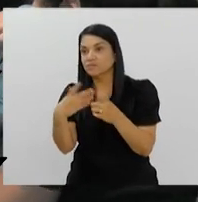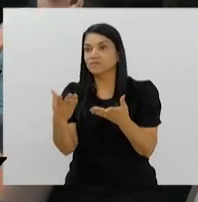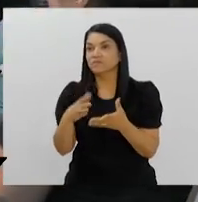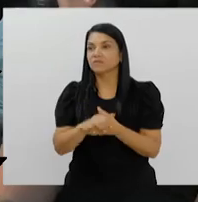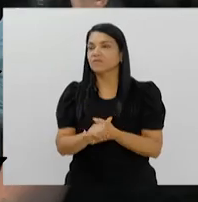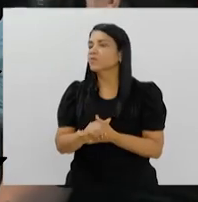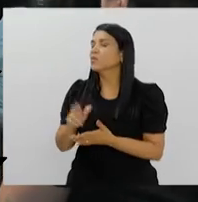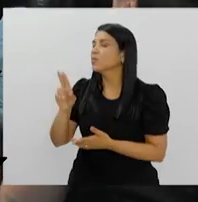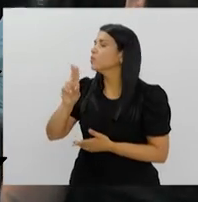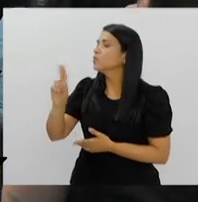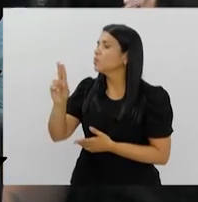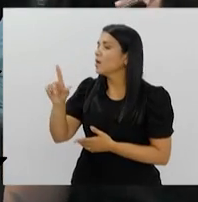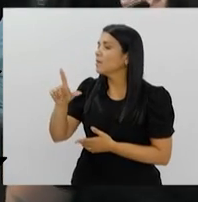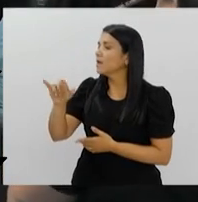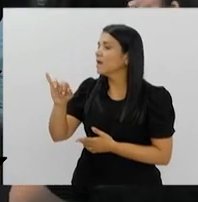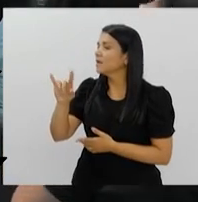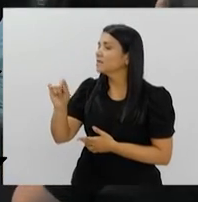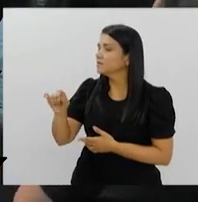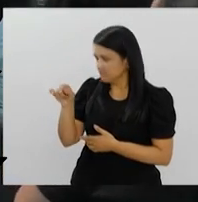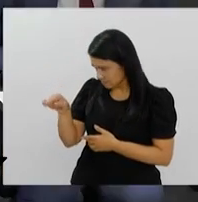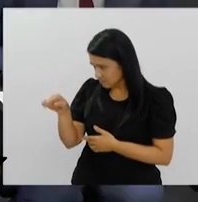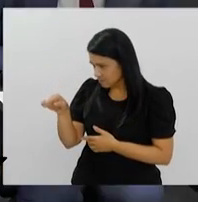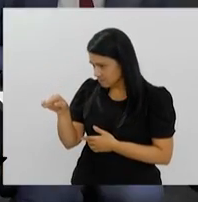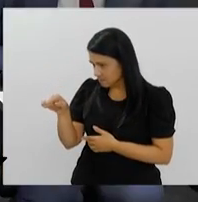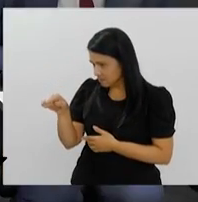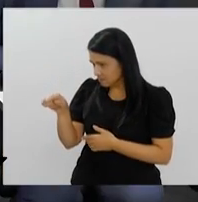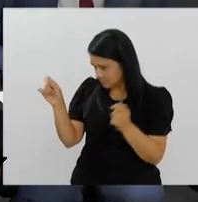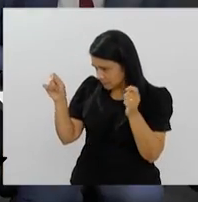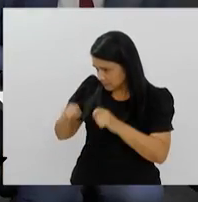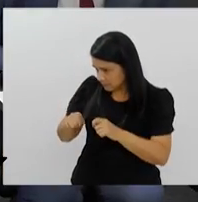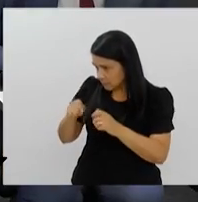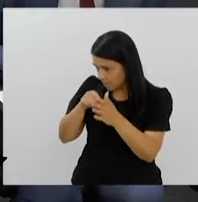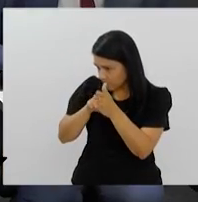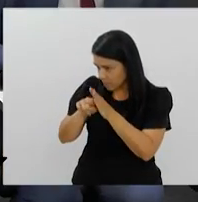nome da senhora foi a senhora que teve essa capacidade de